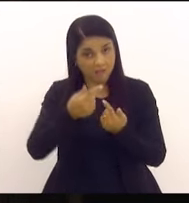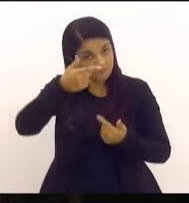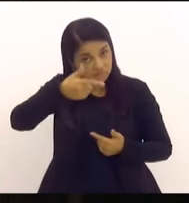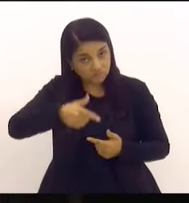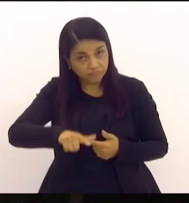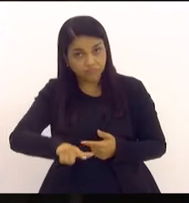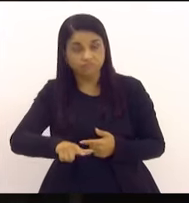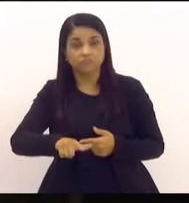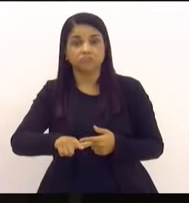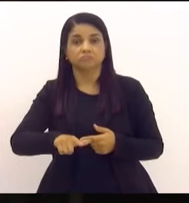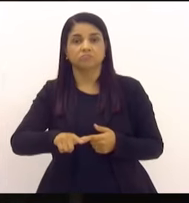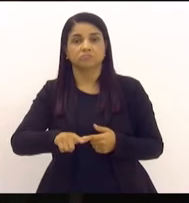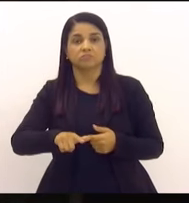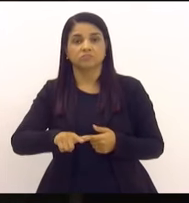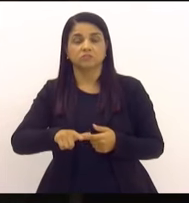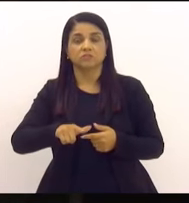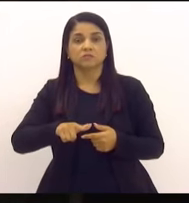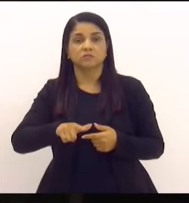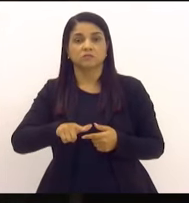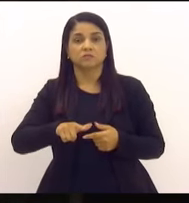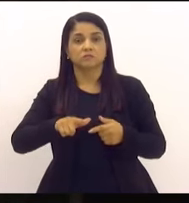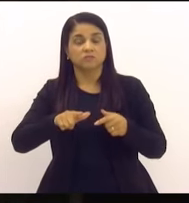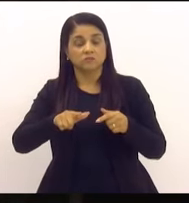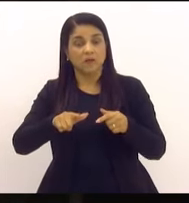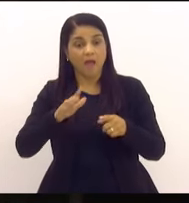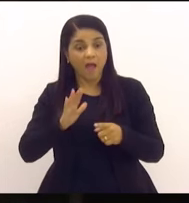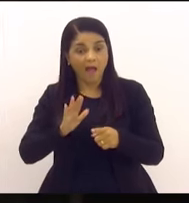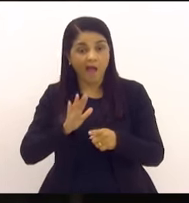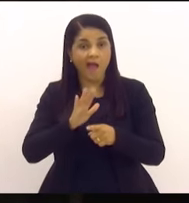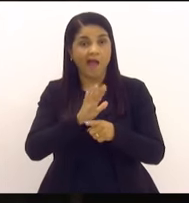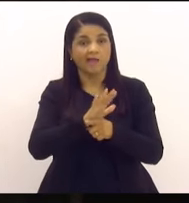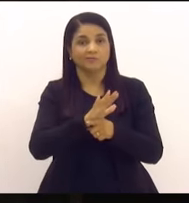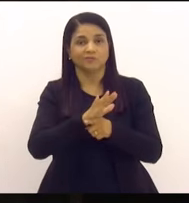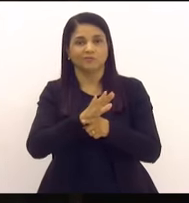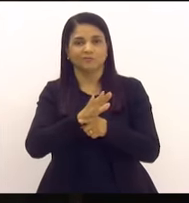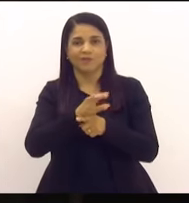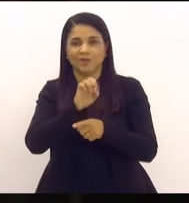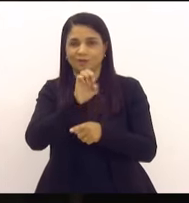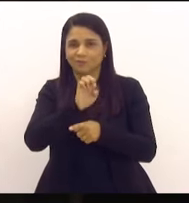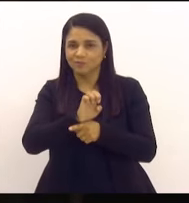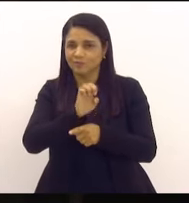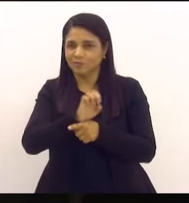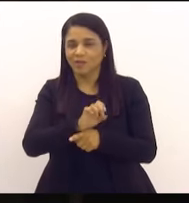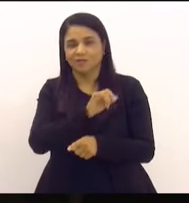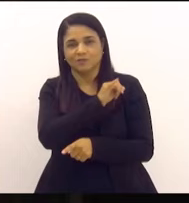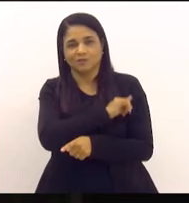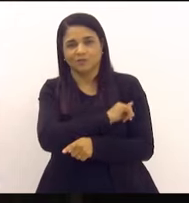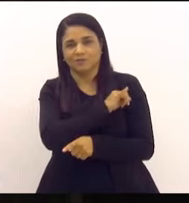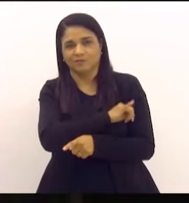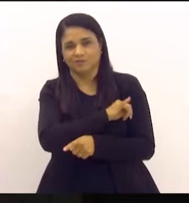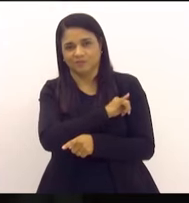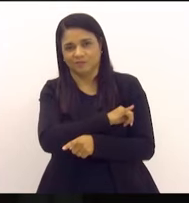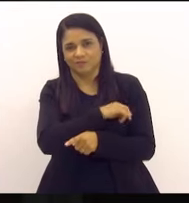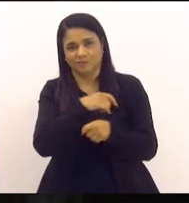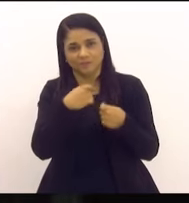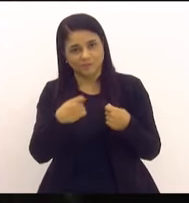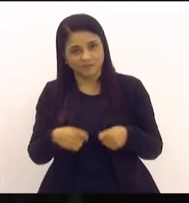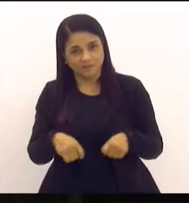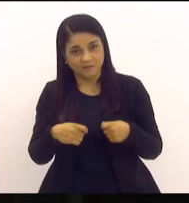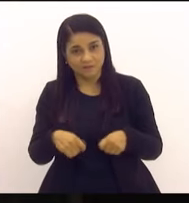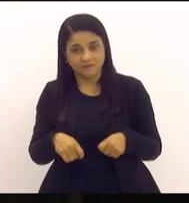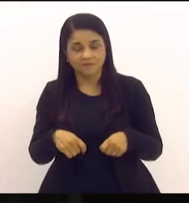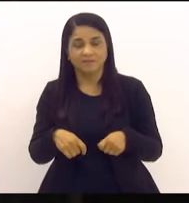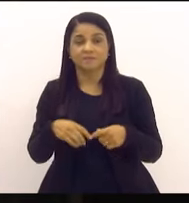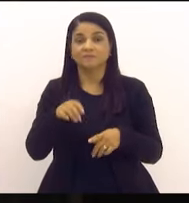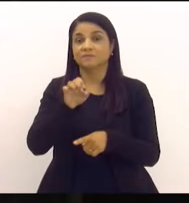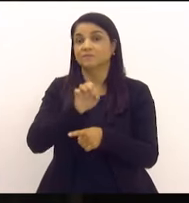vez, está sendo chamada a ajudar o Estado do Rio de Janeiro. É o Estado